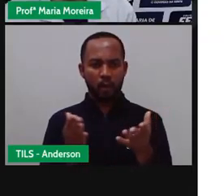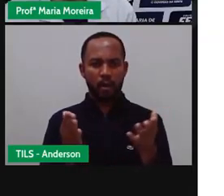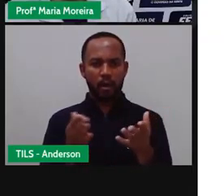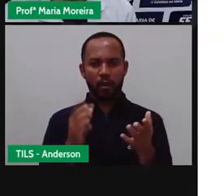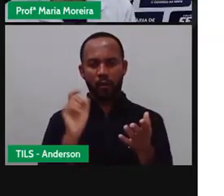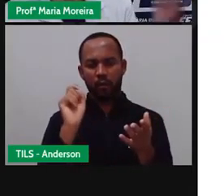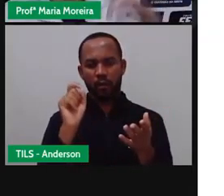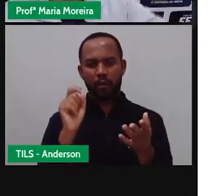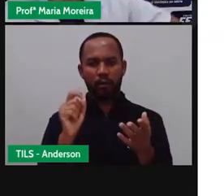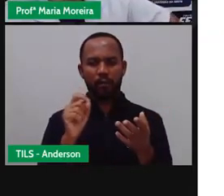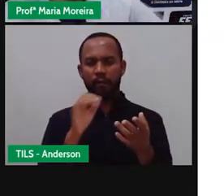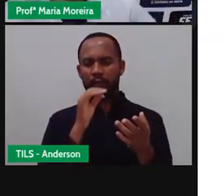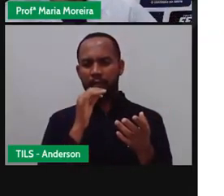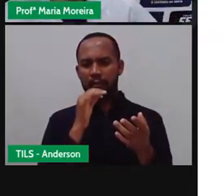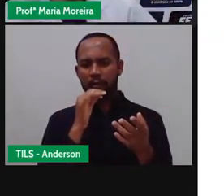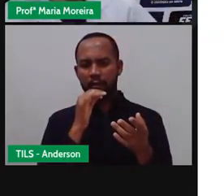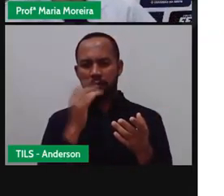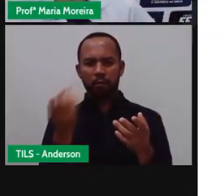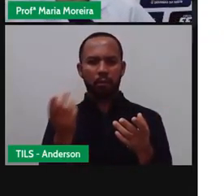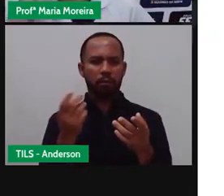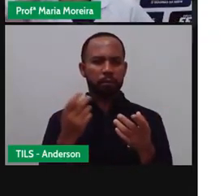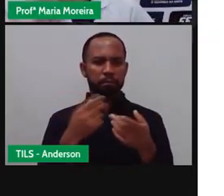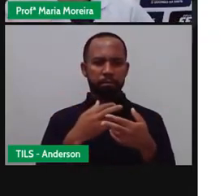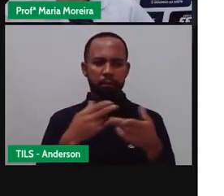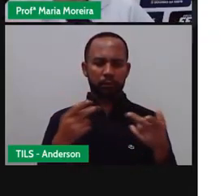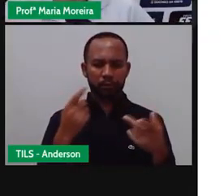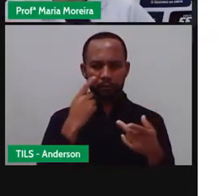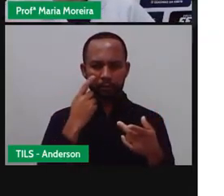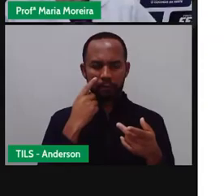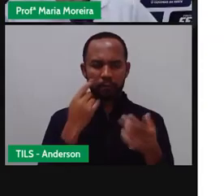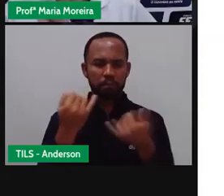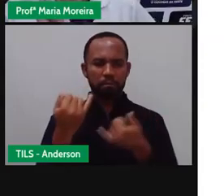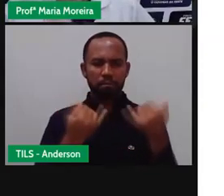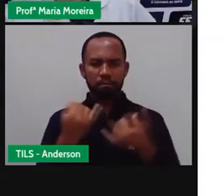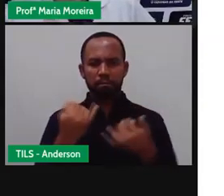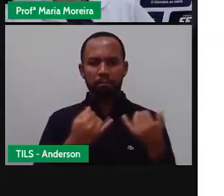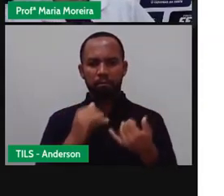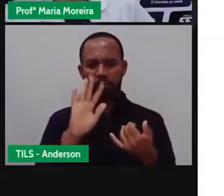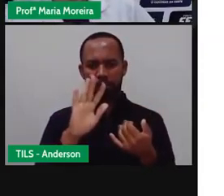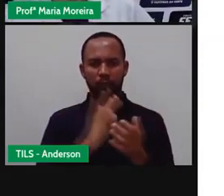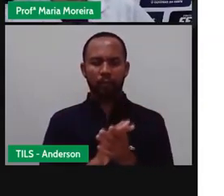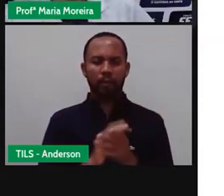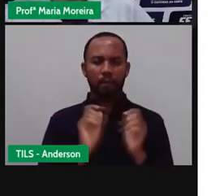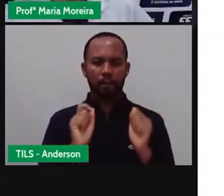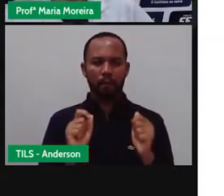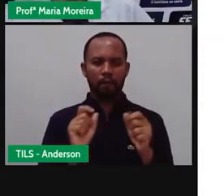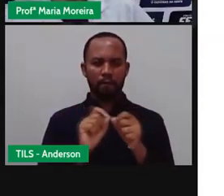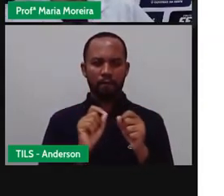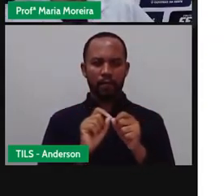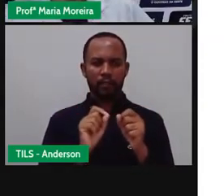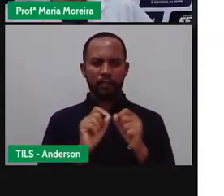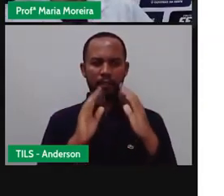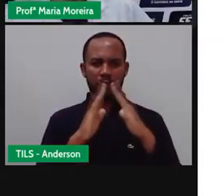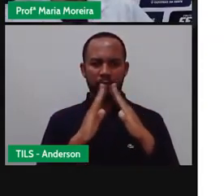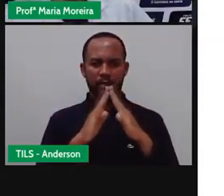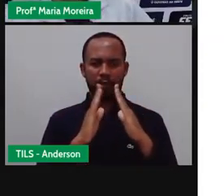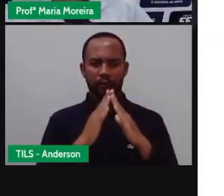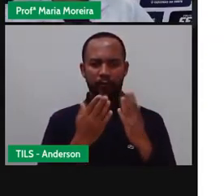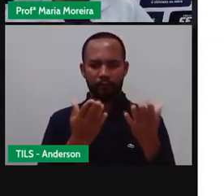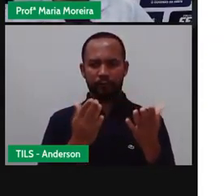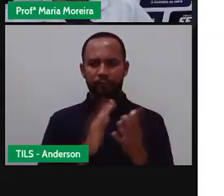produzir, tá? Hoje não vai acontecer mágica, a Pró vai dar só dicas e quer que você faça esse experimento aí na sua